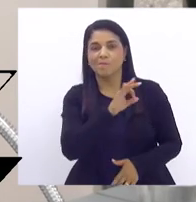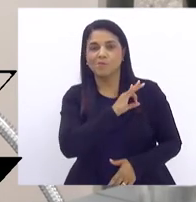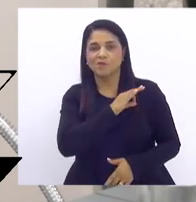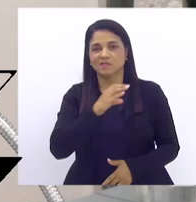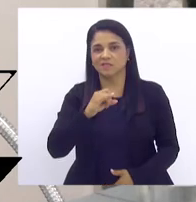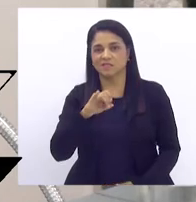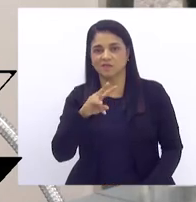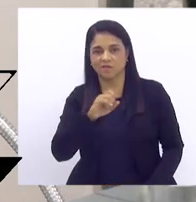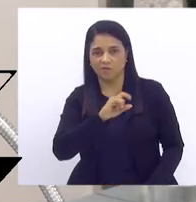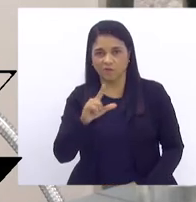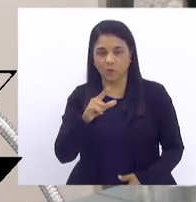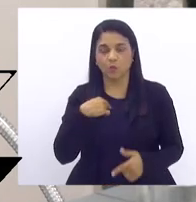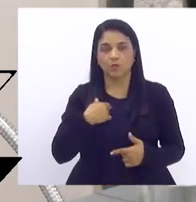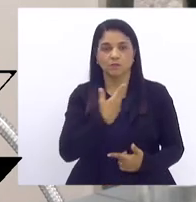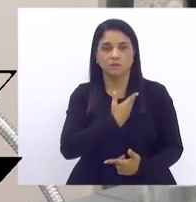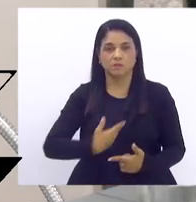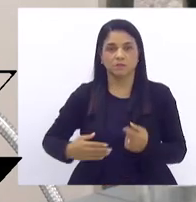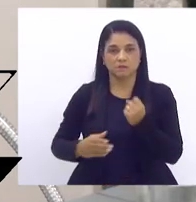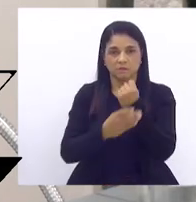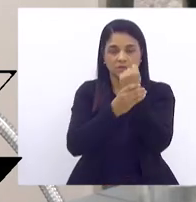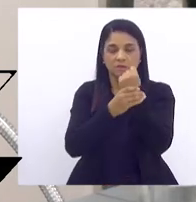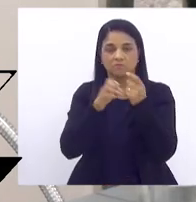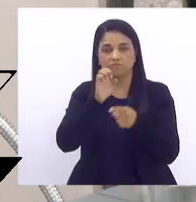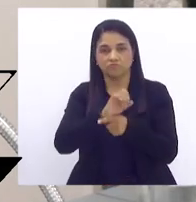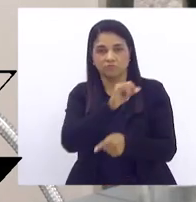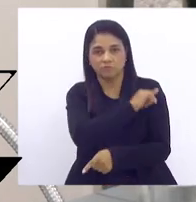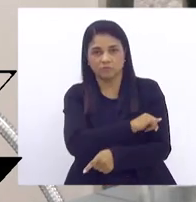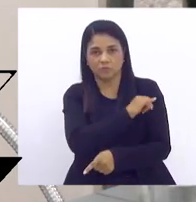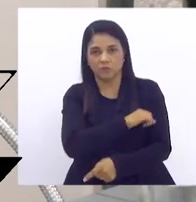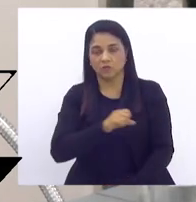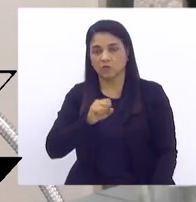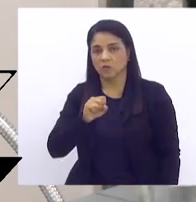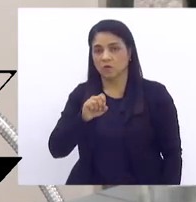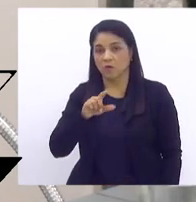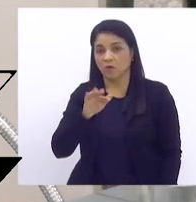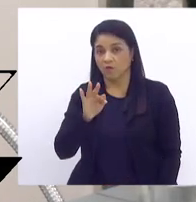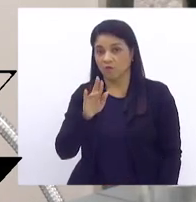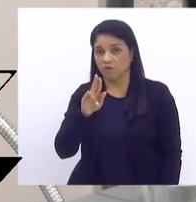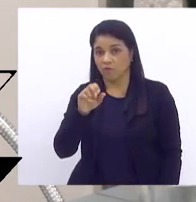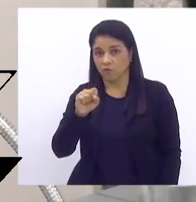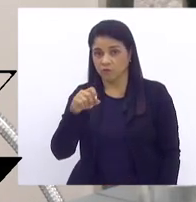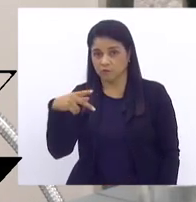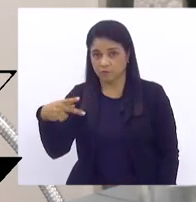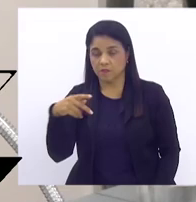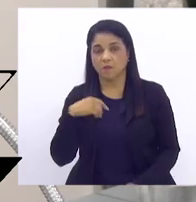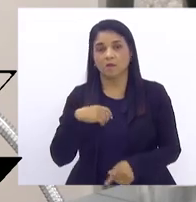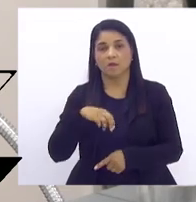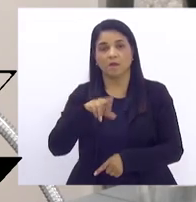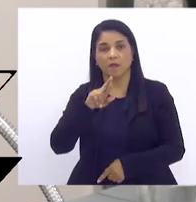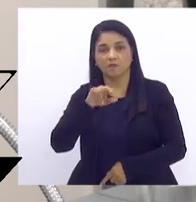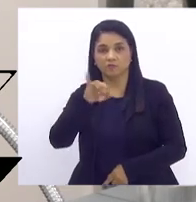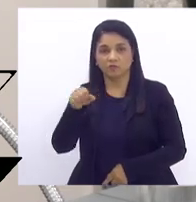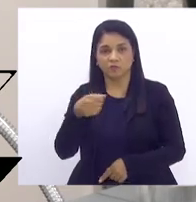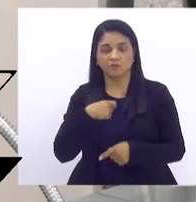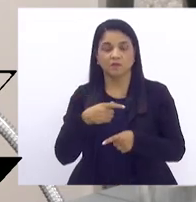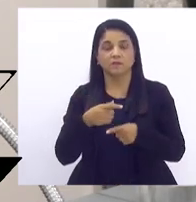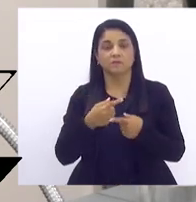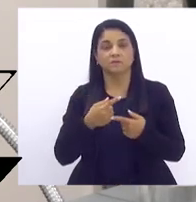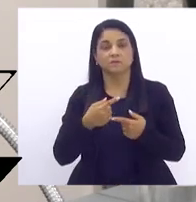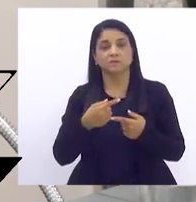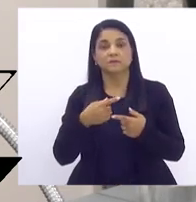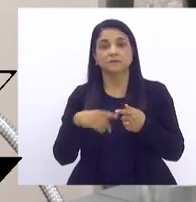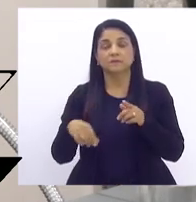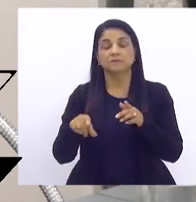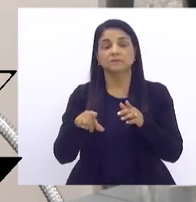Segurança Pública do Estado do Rio de Janeiro, FUSP-RJ, e da outras providências. Meu parecer é pela